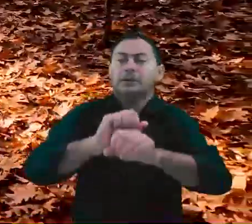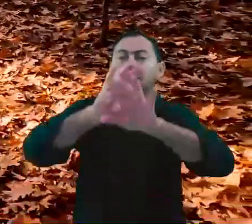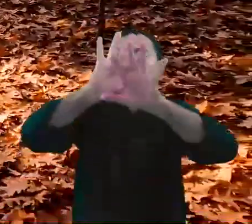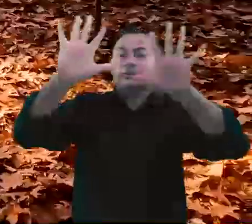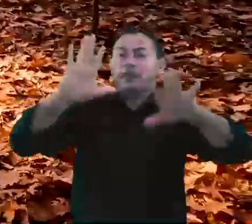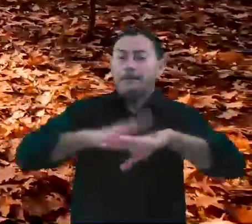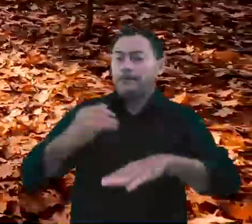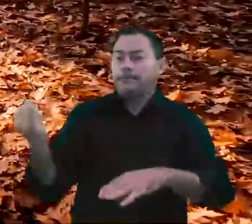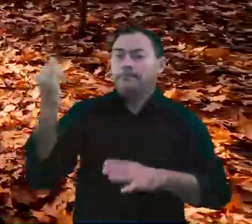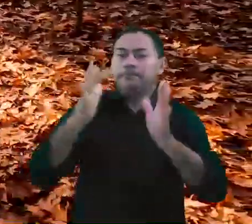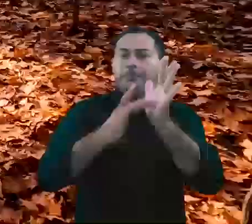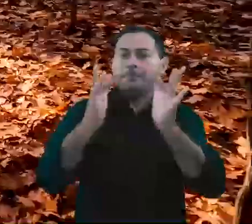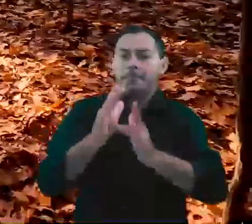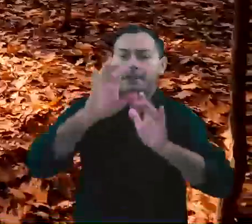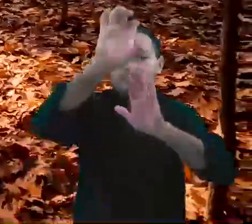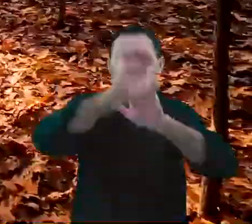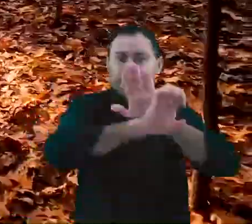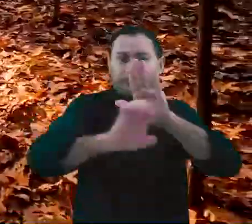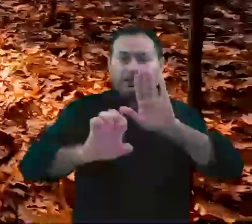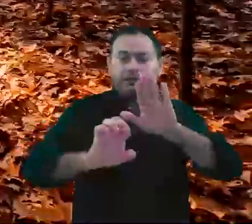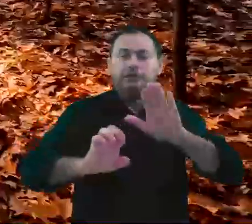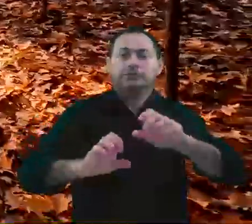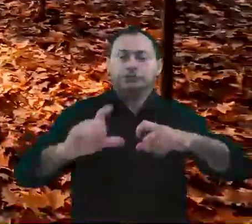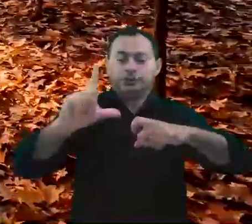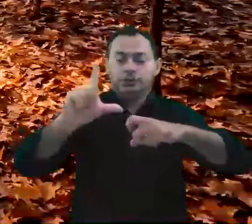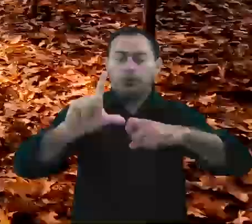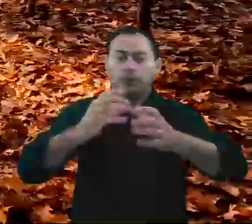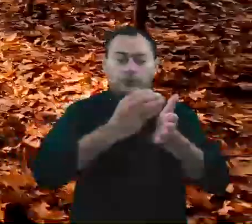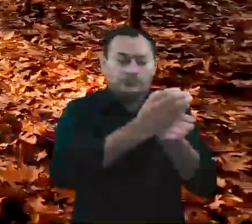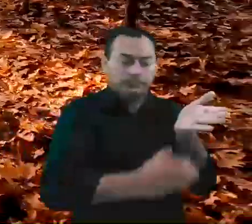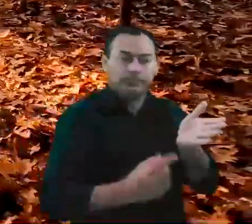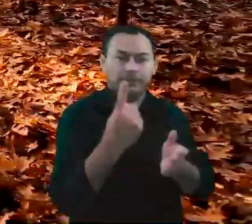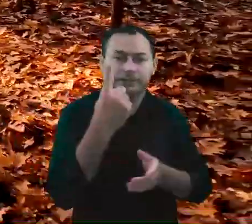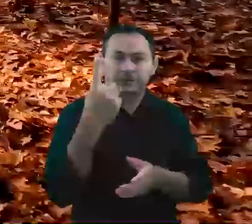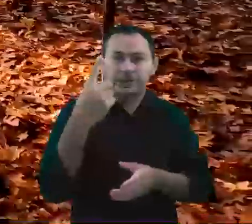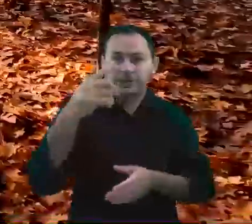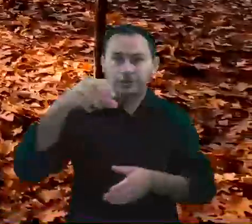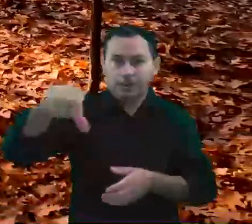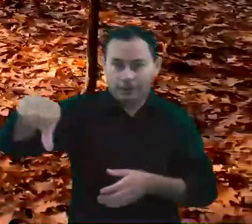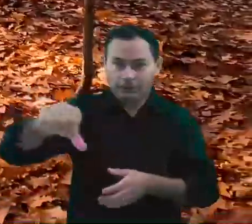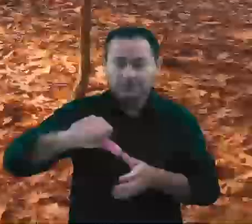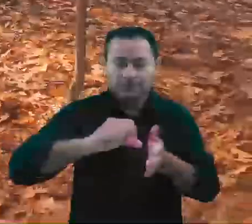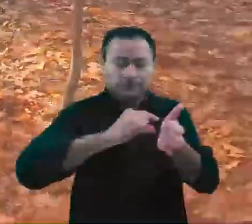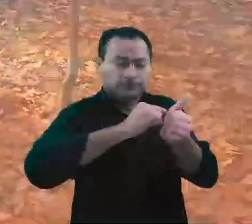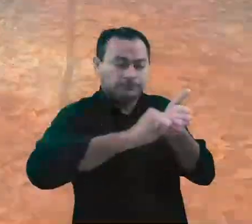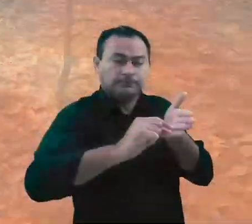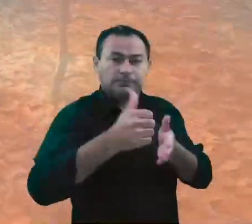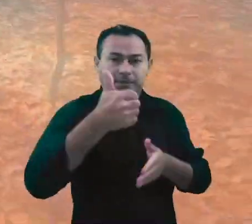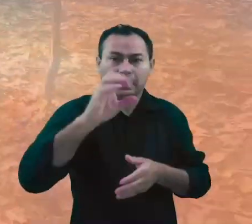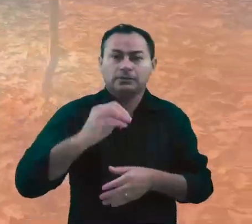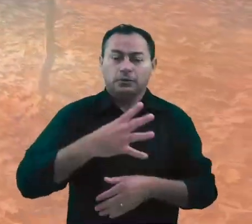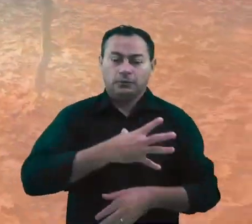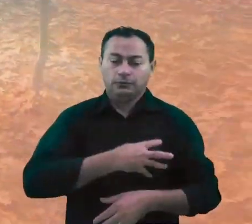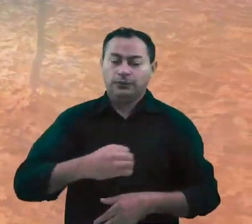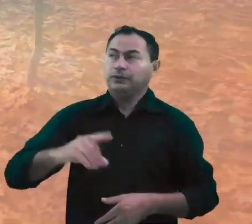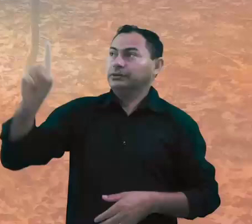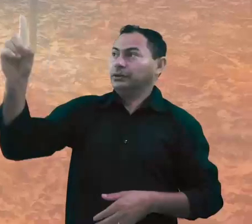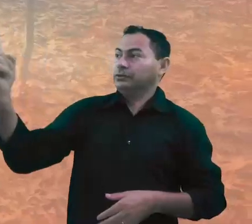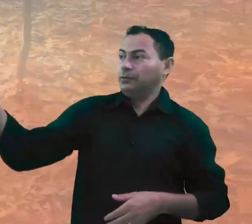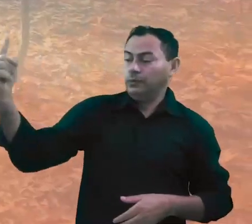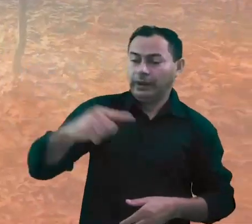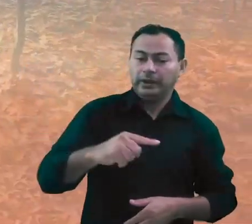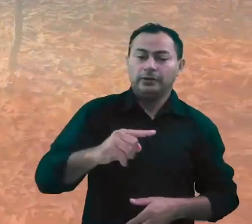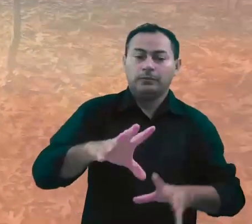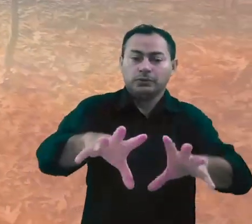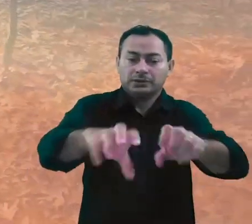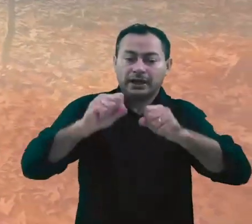importante de Jesus está no Evangelho de Lucas, capítulo 19, versículo 10. O Filho do Homem veio